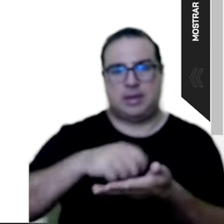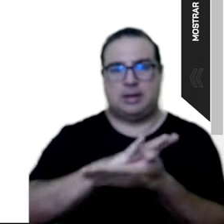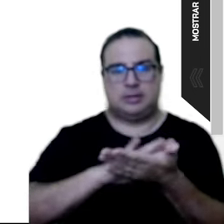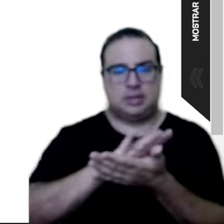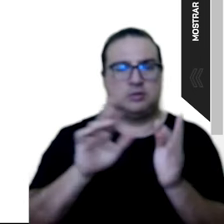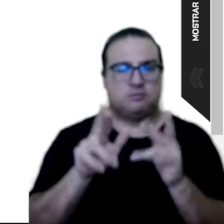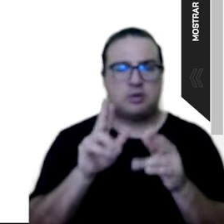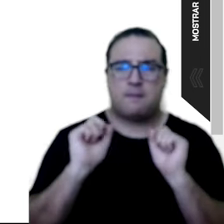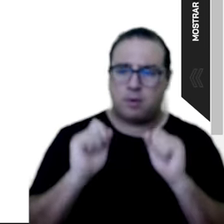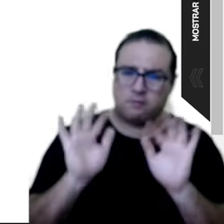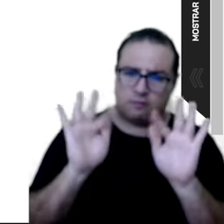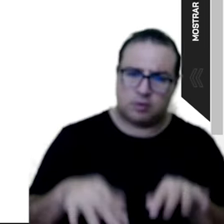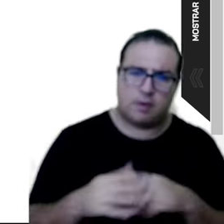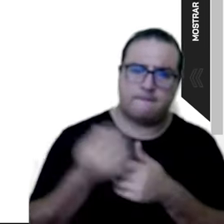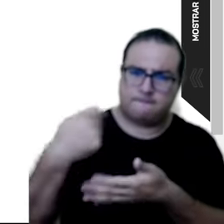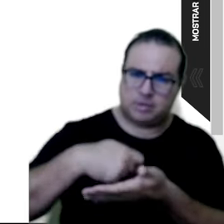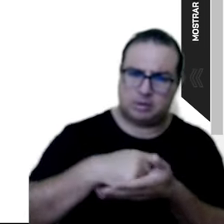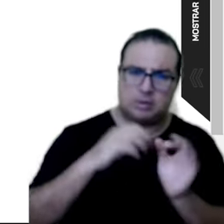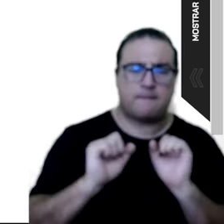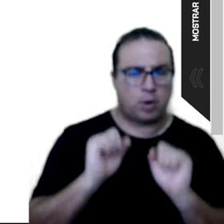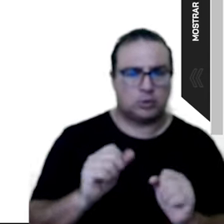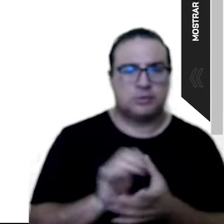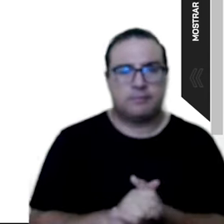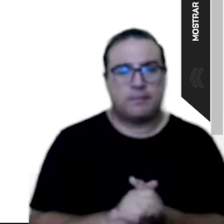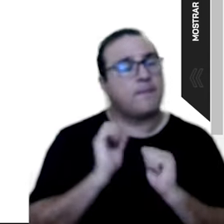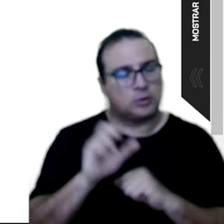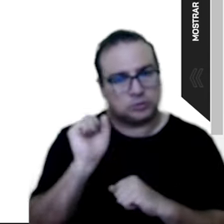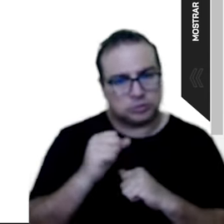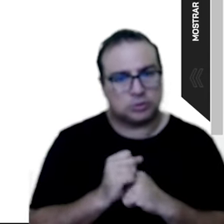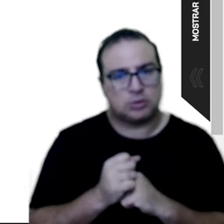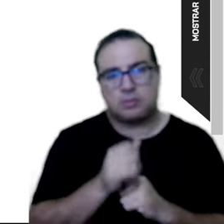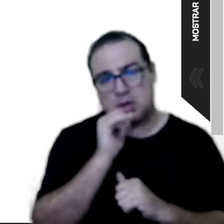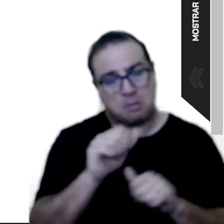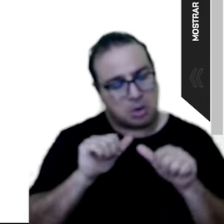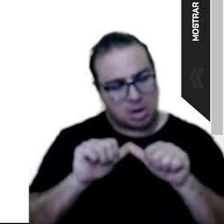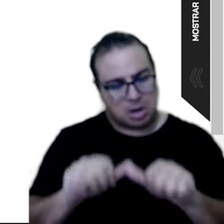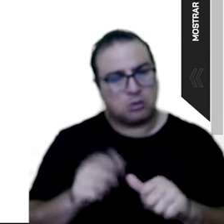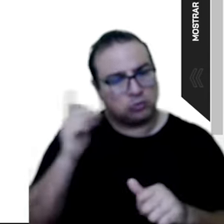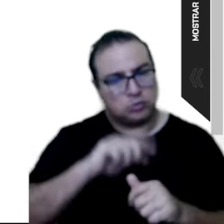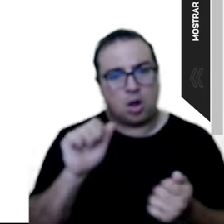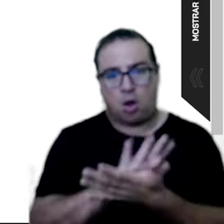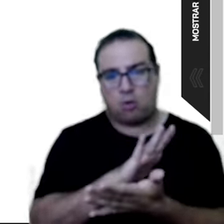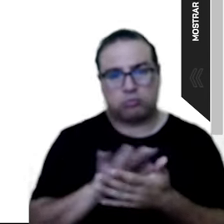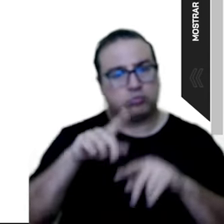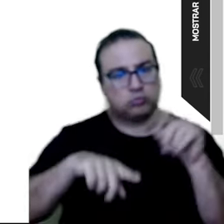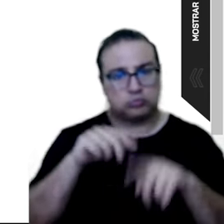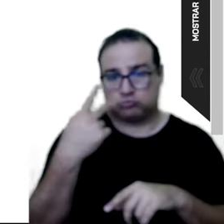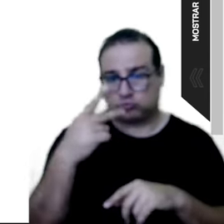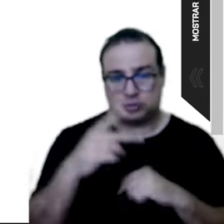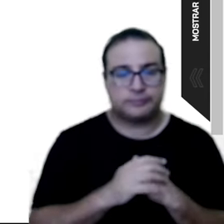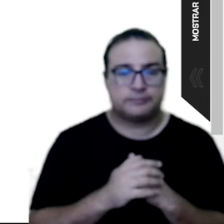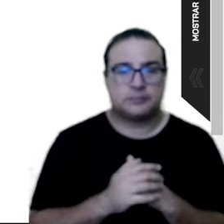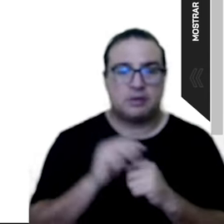contribuinte pode ser consumidor final contribuinte pode pode ser um supermercado por exemplo ele adquire alguma algum produto